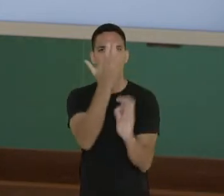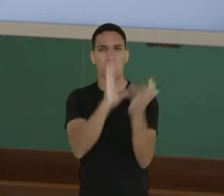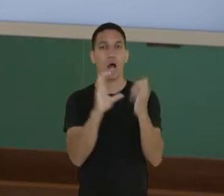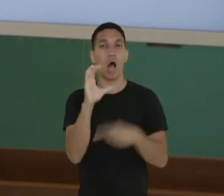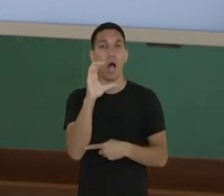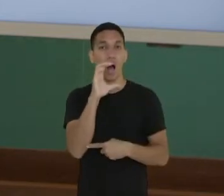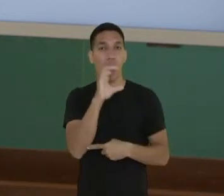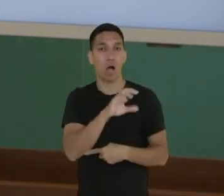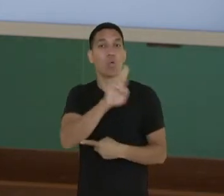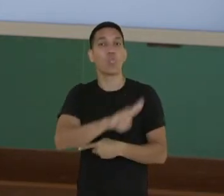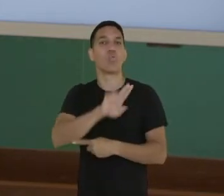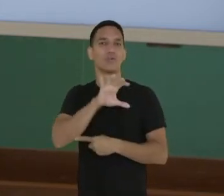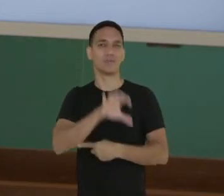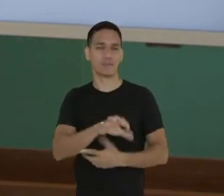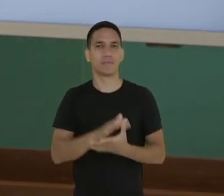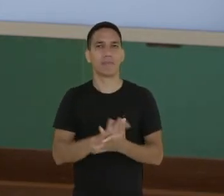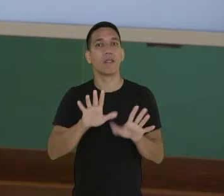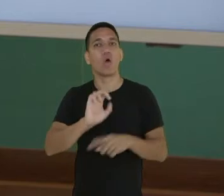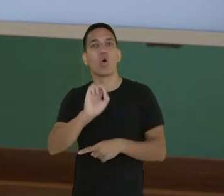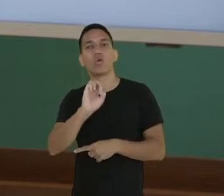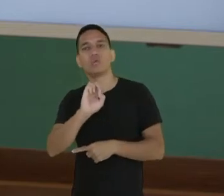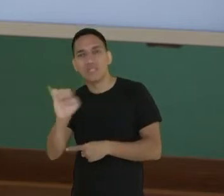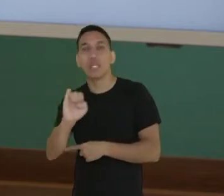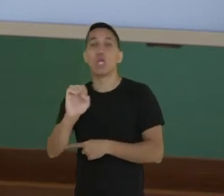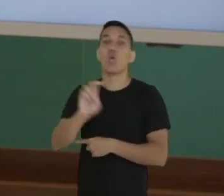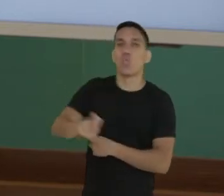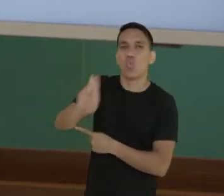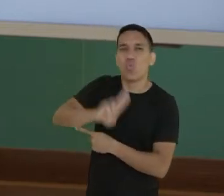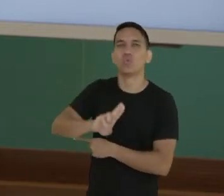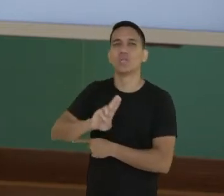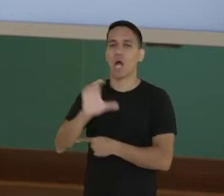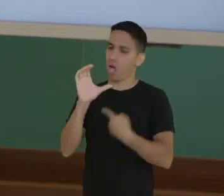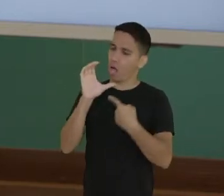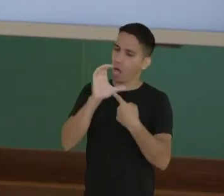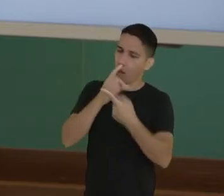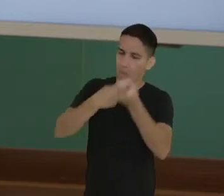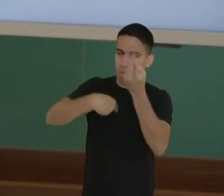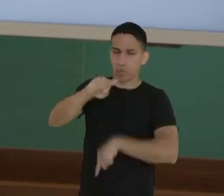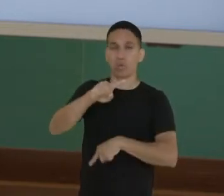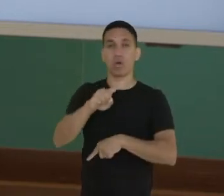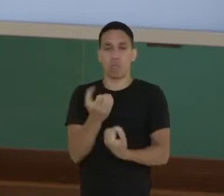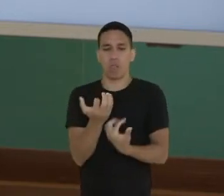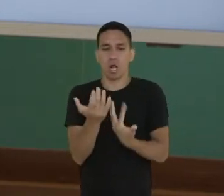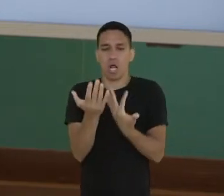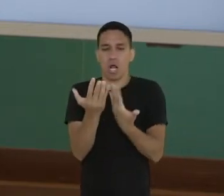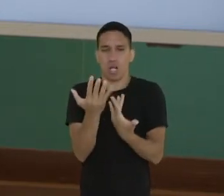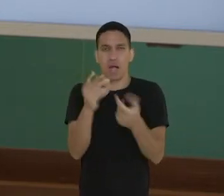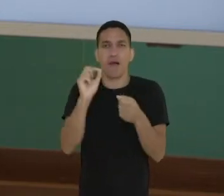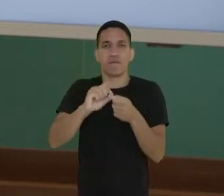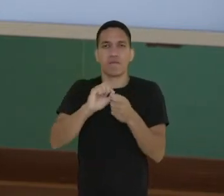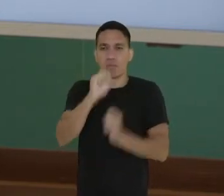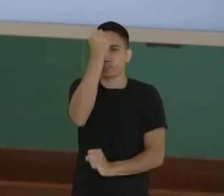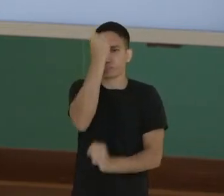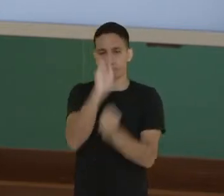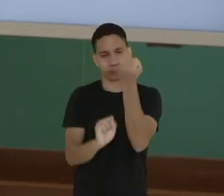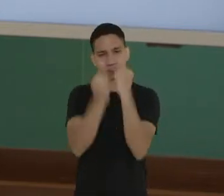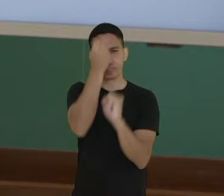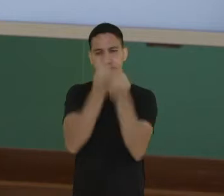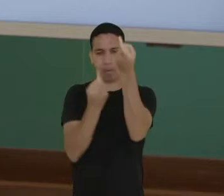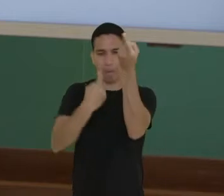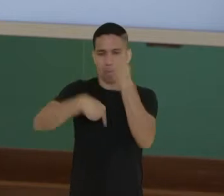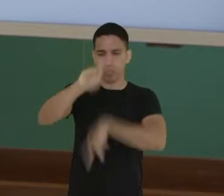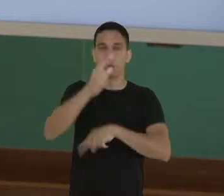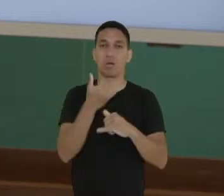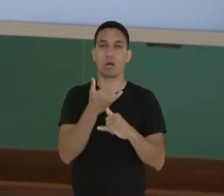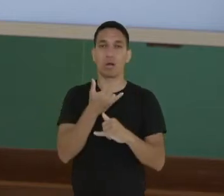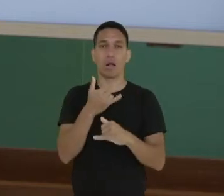forma utiliza o calor para gerar vapor e, consequentemente, tocar uma turbina em cima disso, né, converter